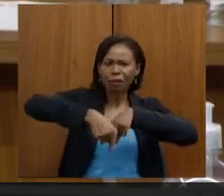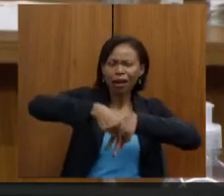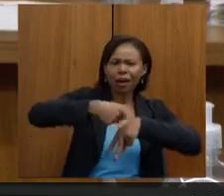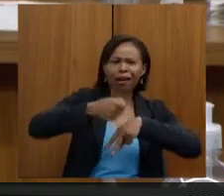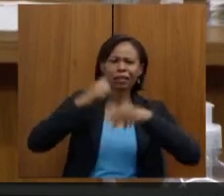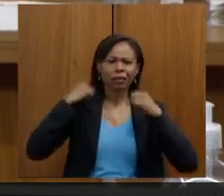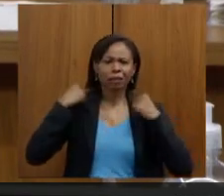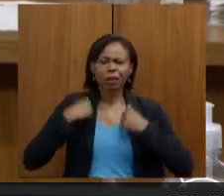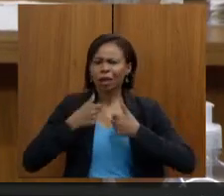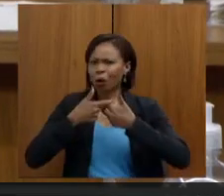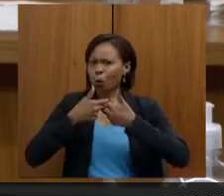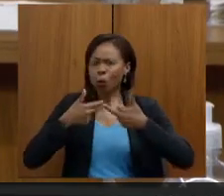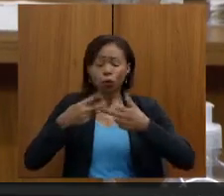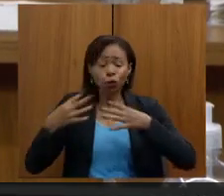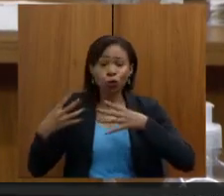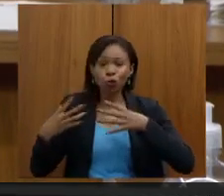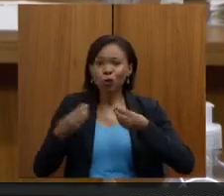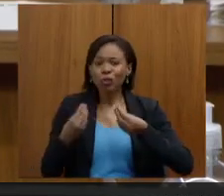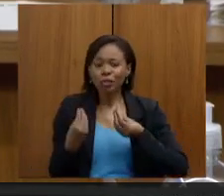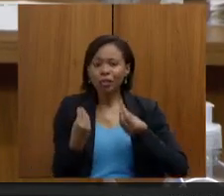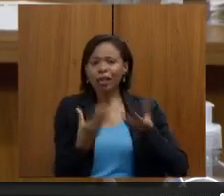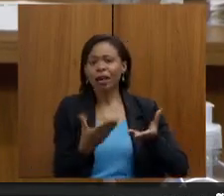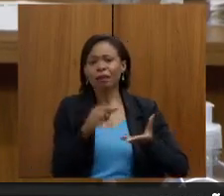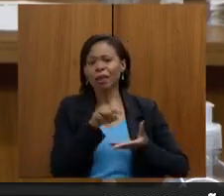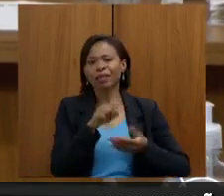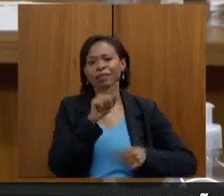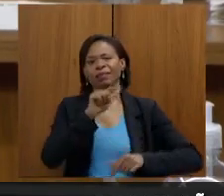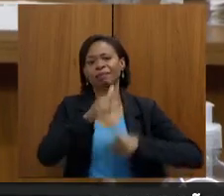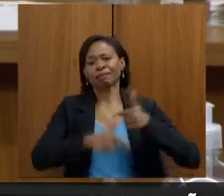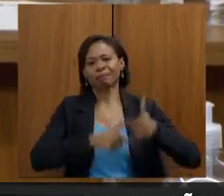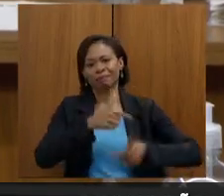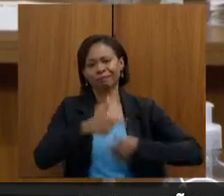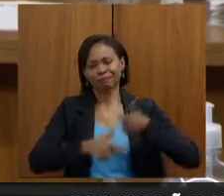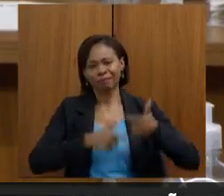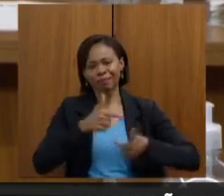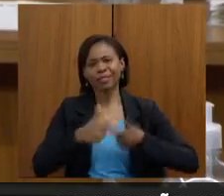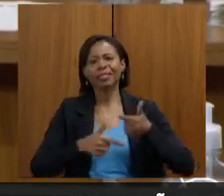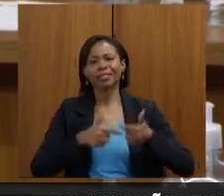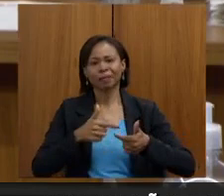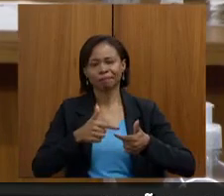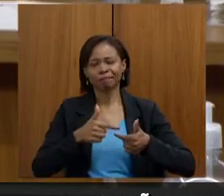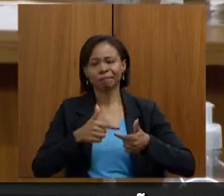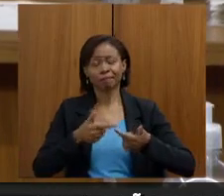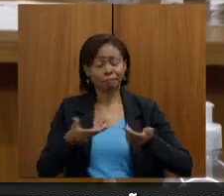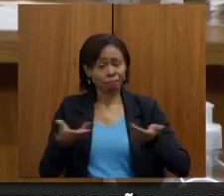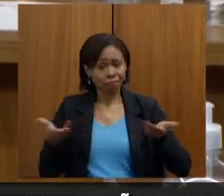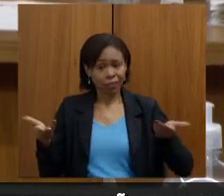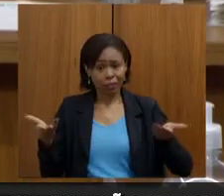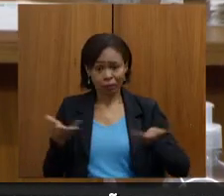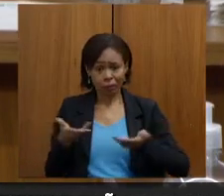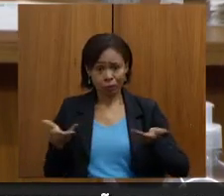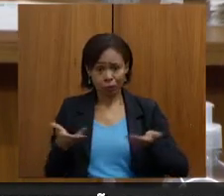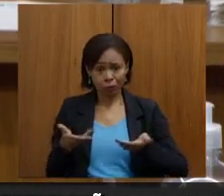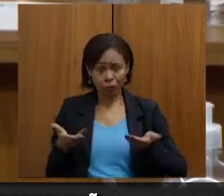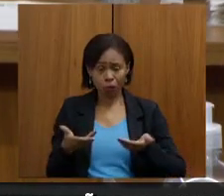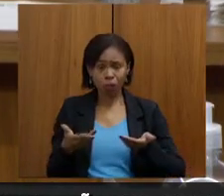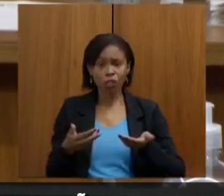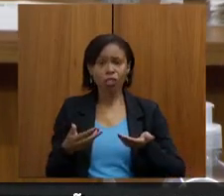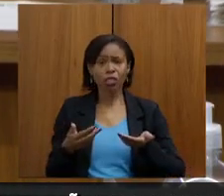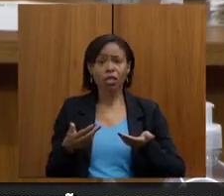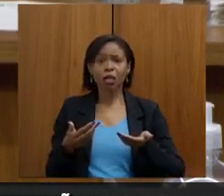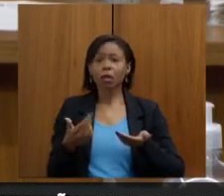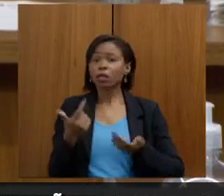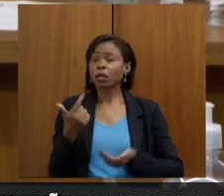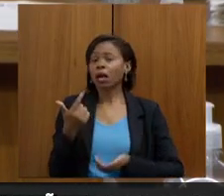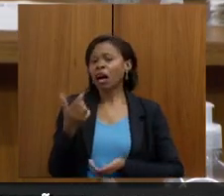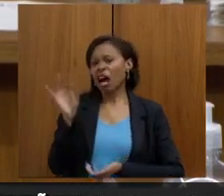para a utilização no seu dia-a-dia ou seja não obstante hoje não termos